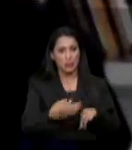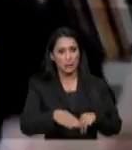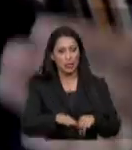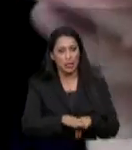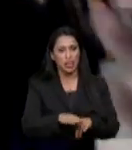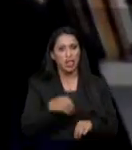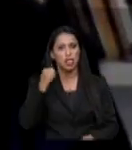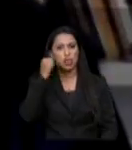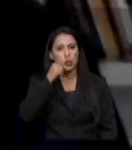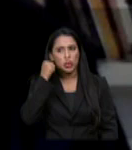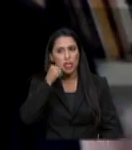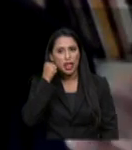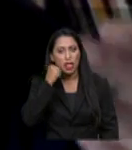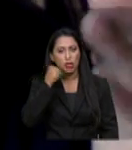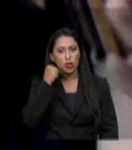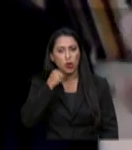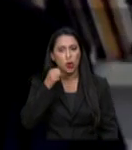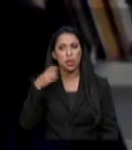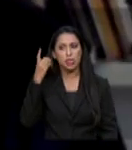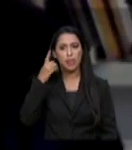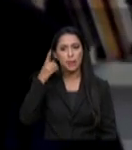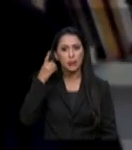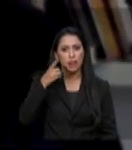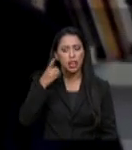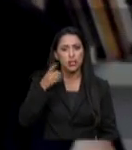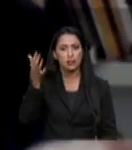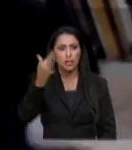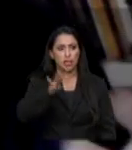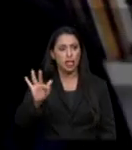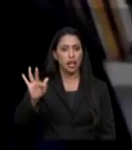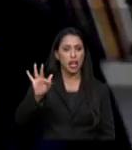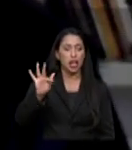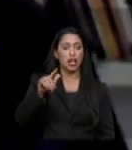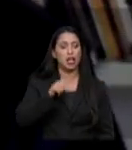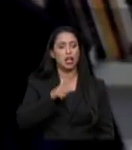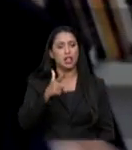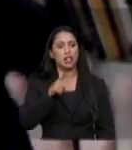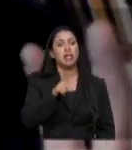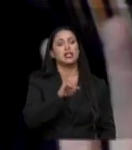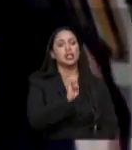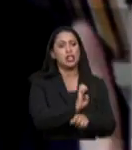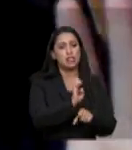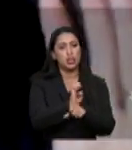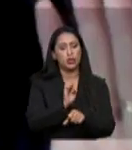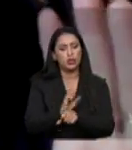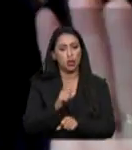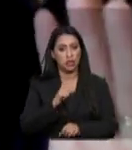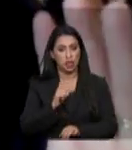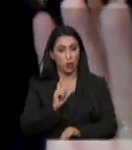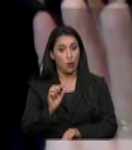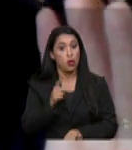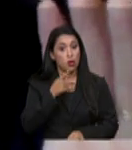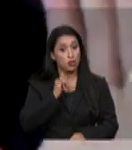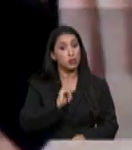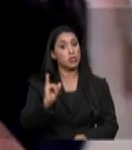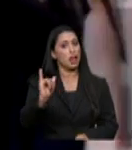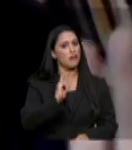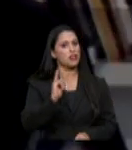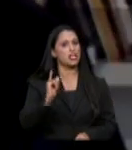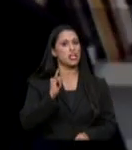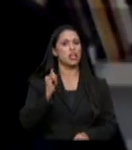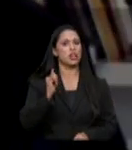Você lembra que as os senadores Deputados Federais e estaduais foi uma depuração um recadinho muito claro